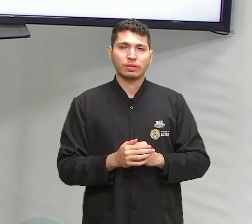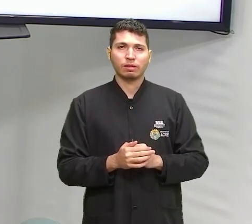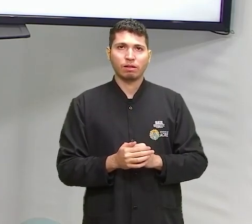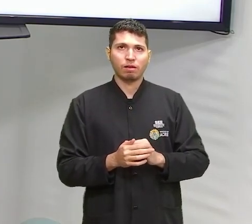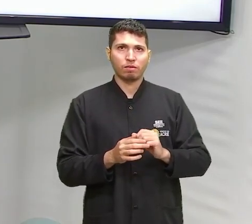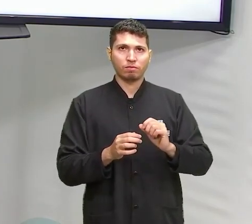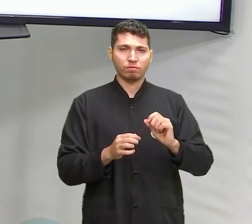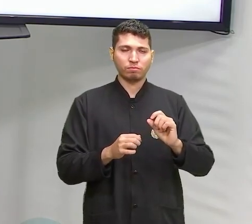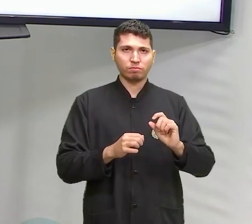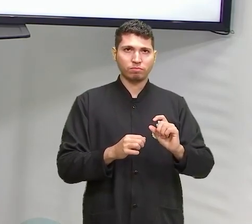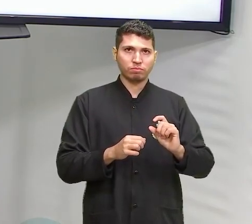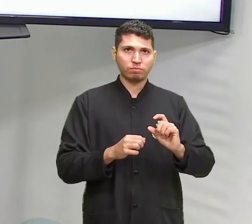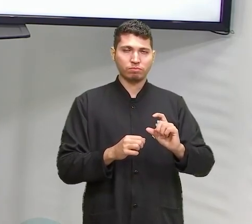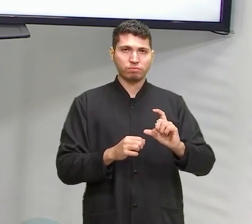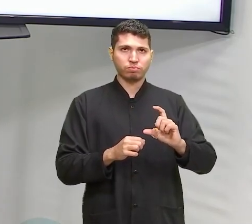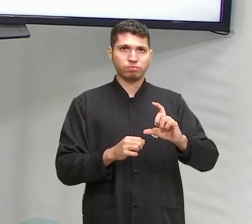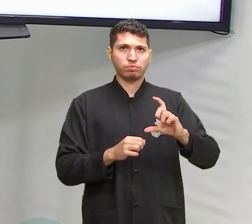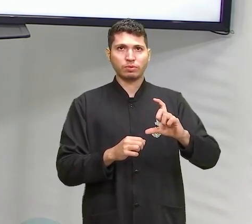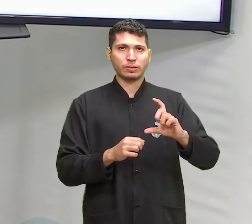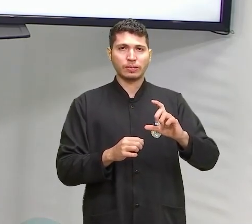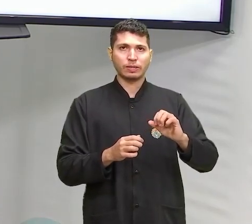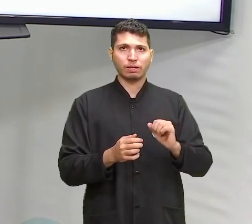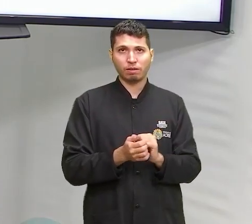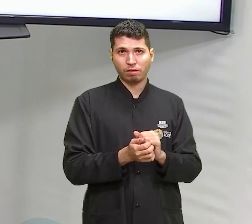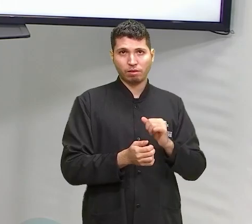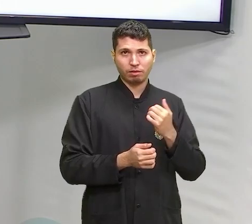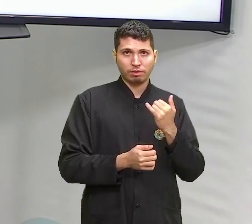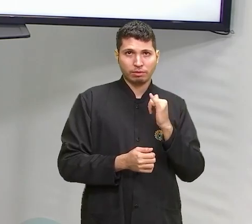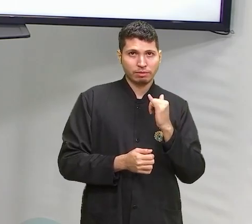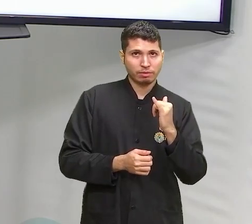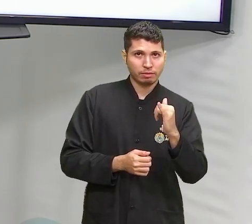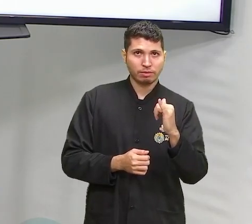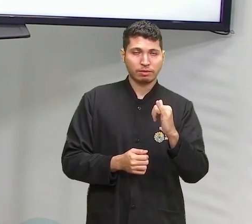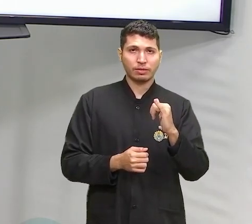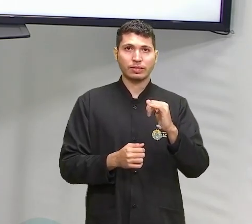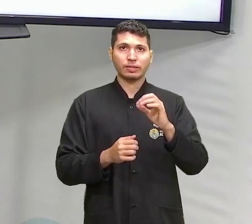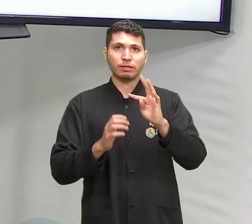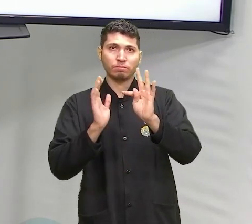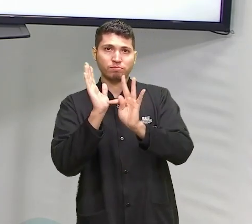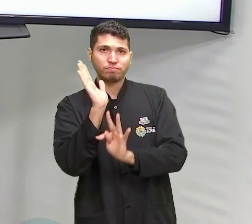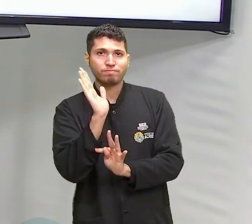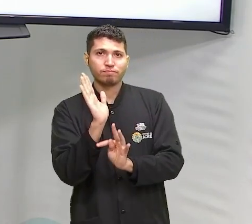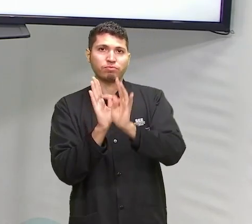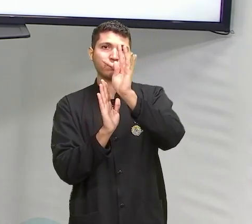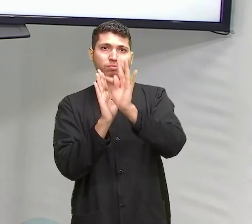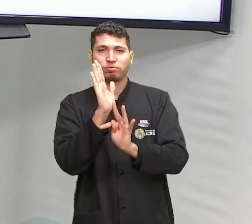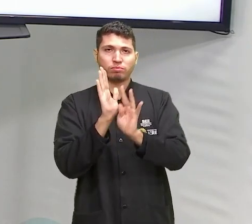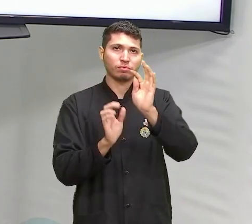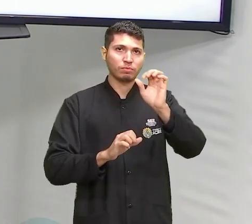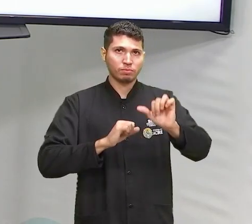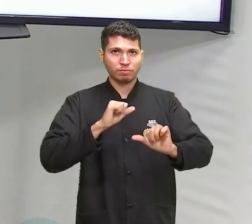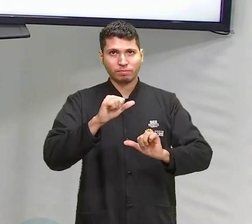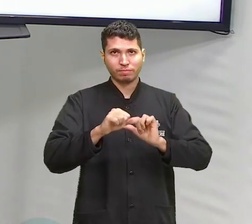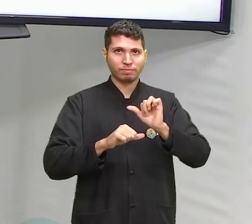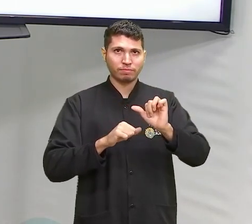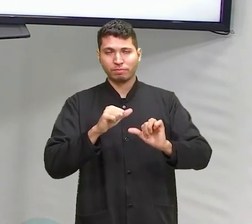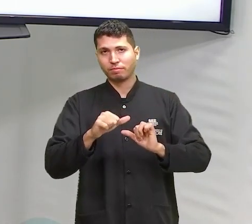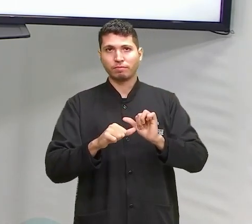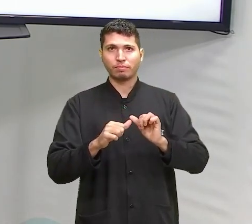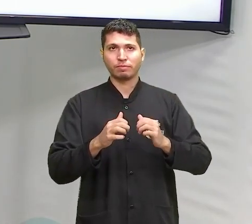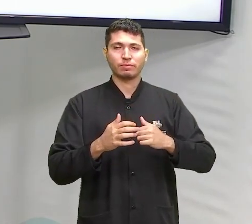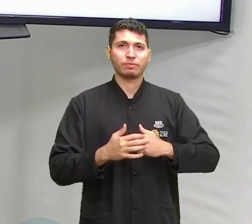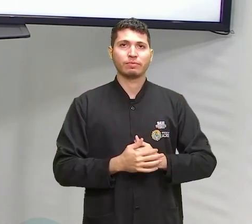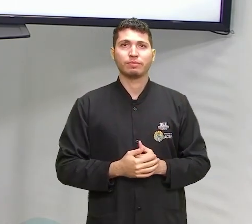ela transforma energia elétrica em energia térmica, né? Em calor. Já agora a gente vai relacionar um pouco circuito em série e em